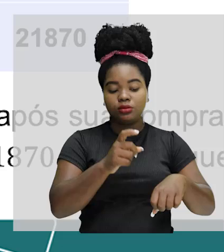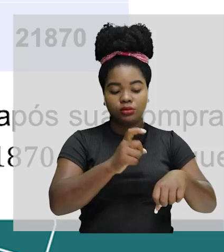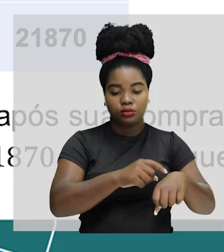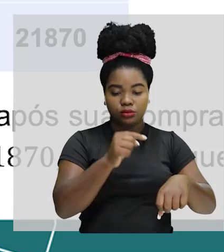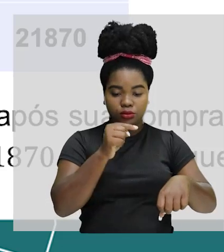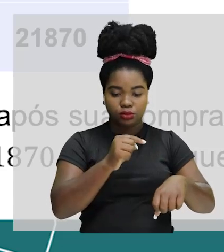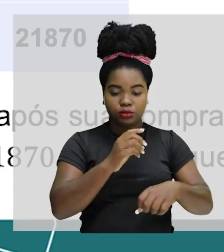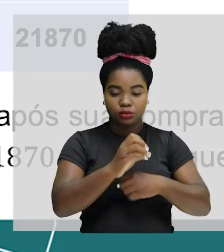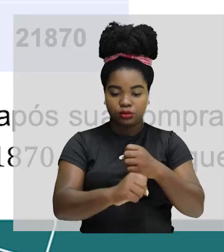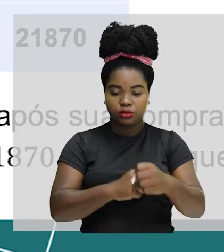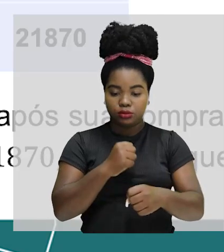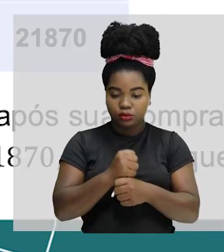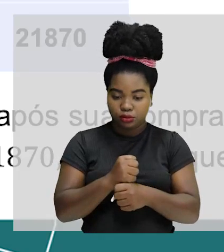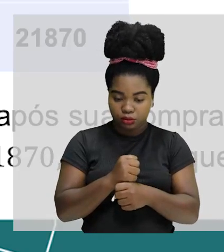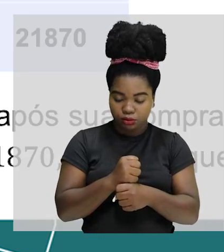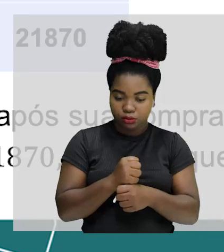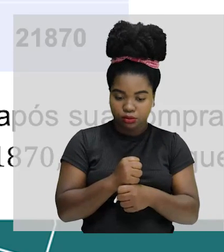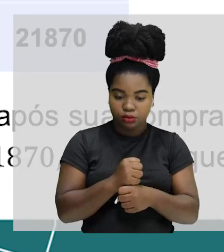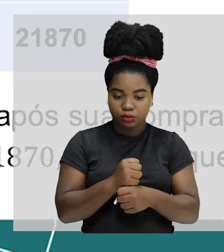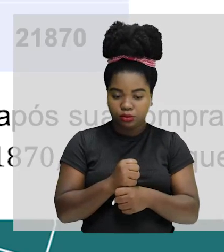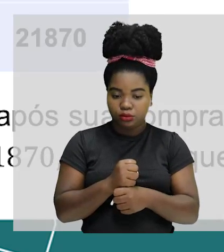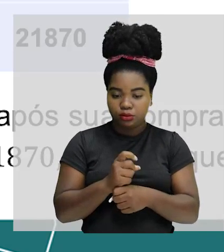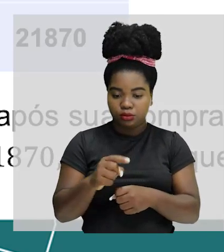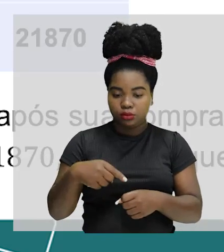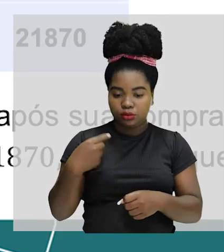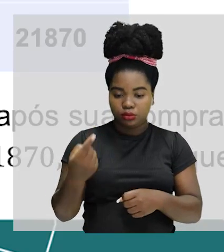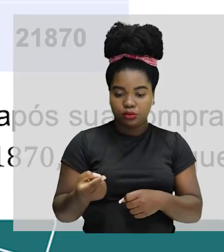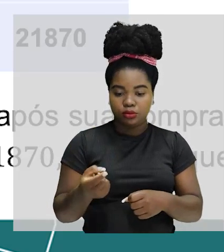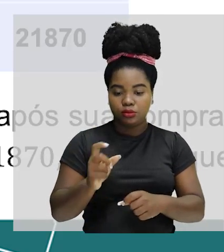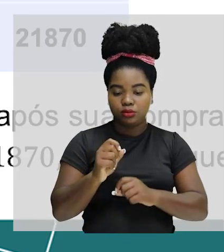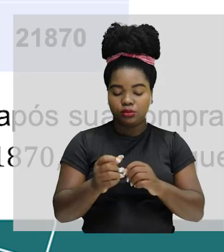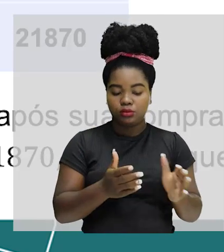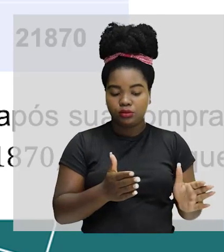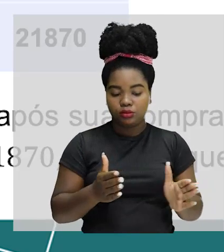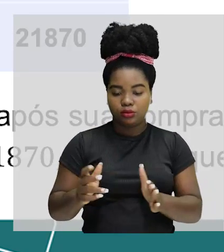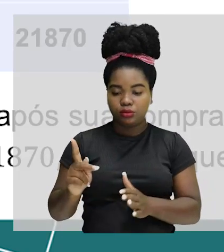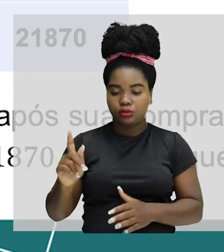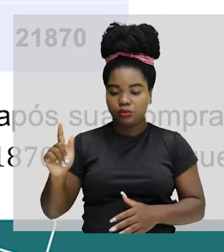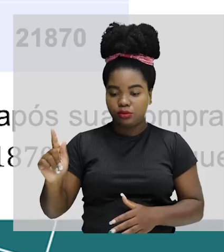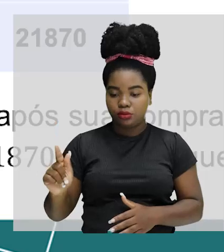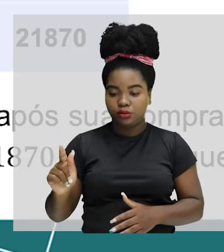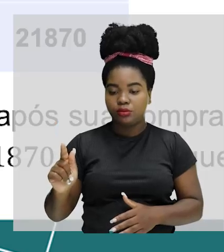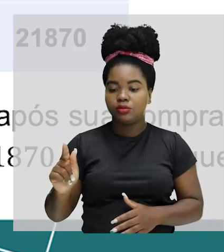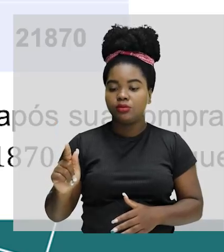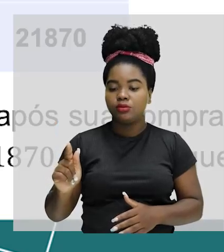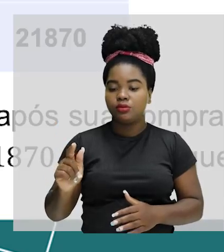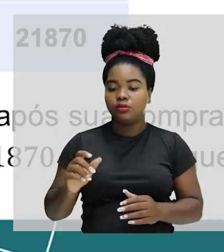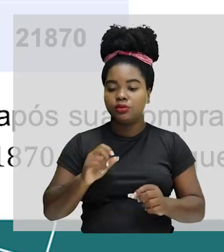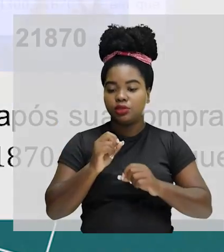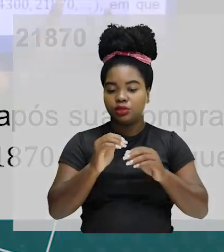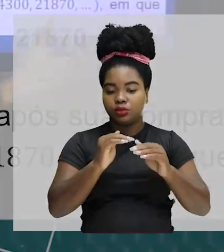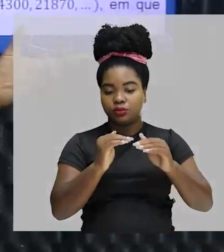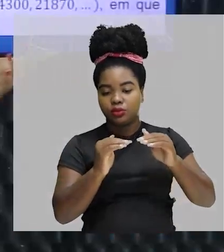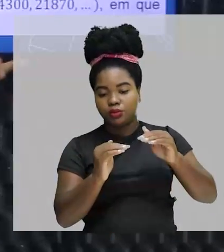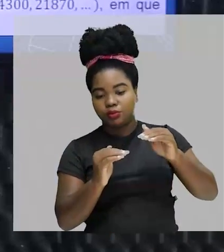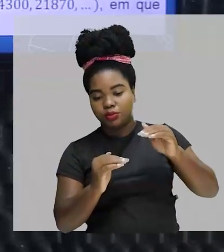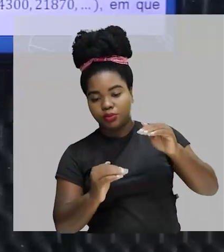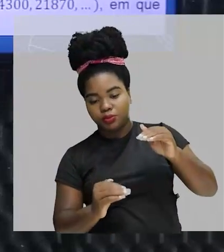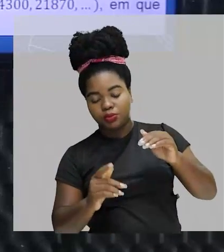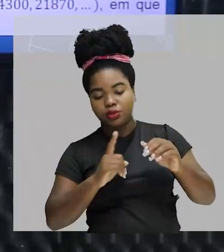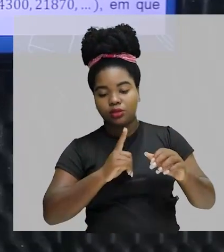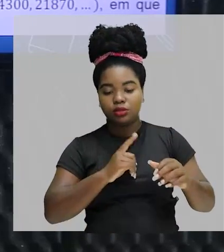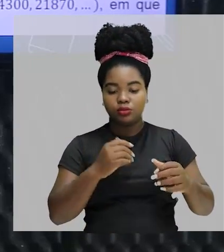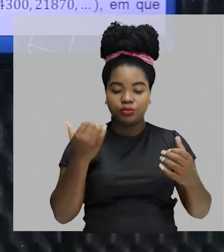né, após a sua compra, ele forma uma PG decrescente. E nós temos aqui, ó, essas informações